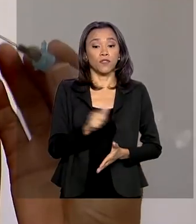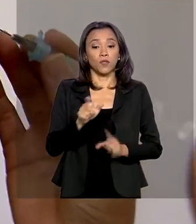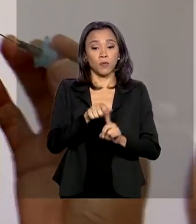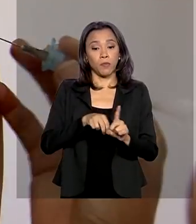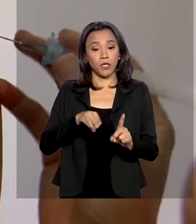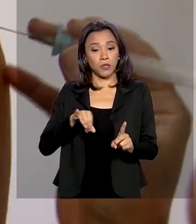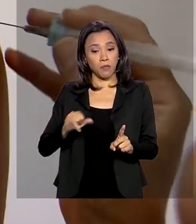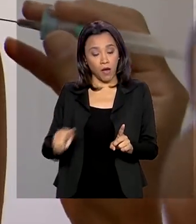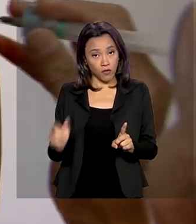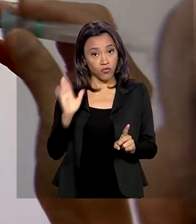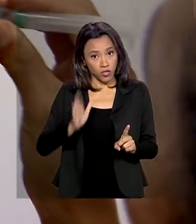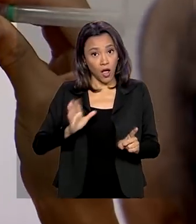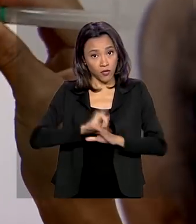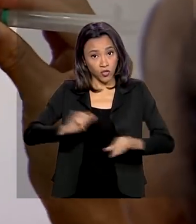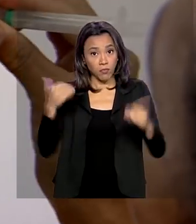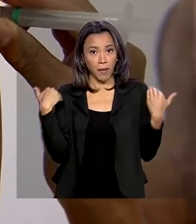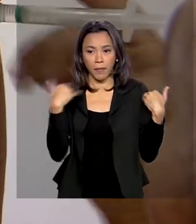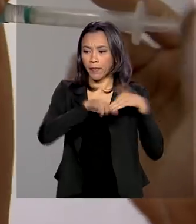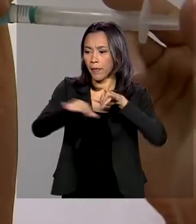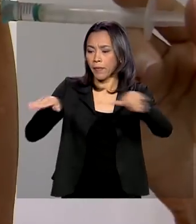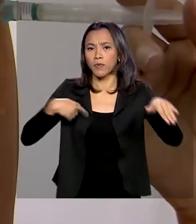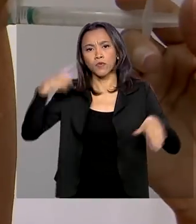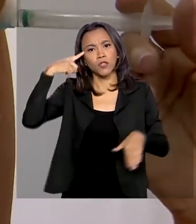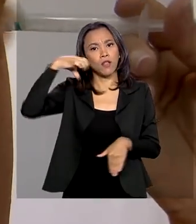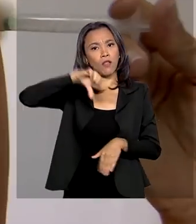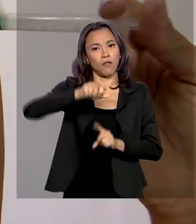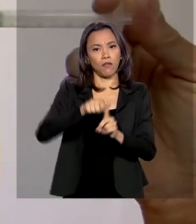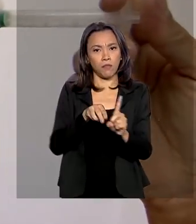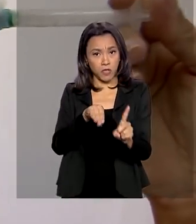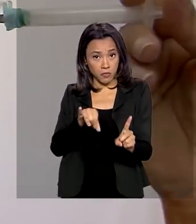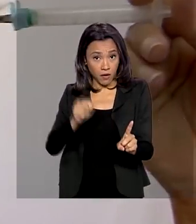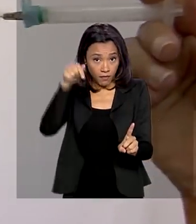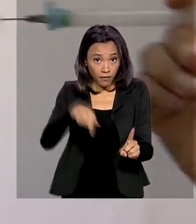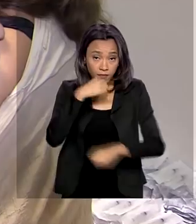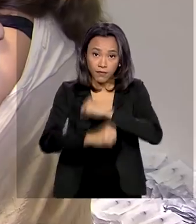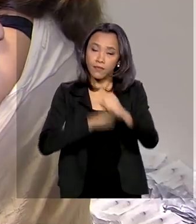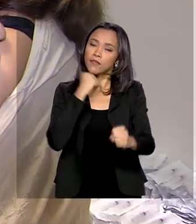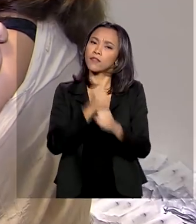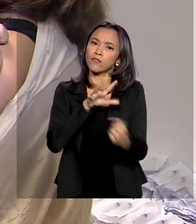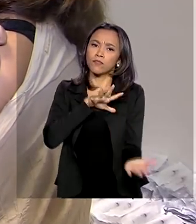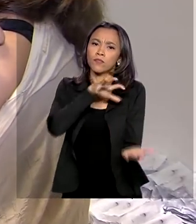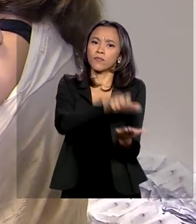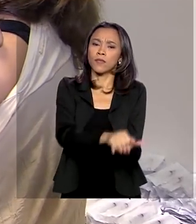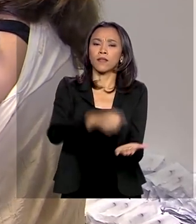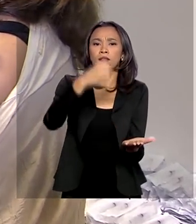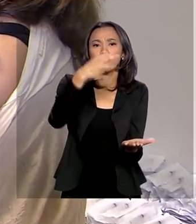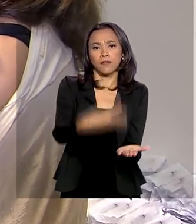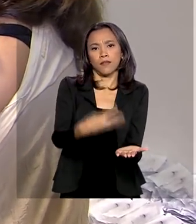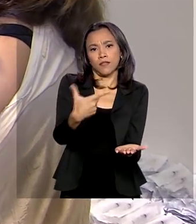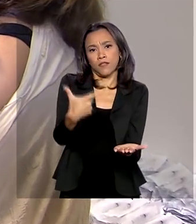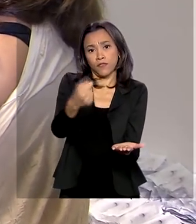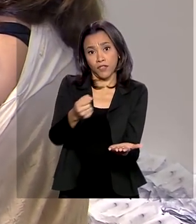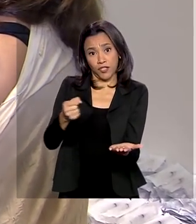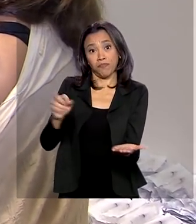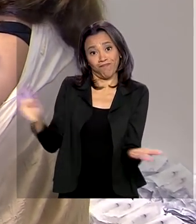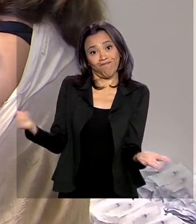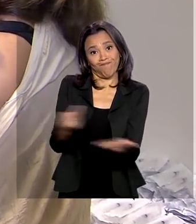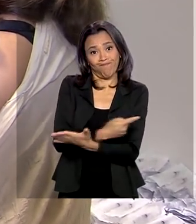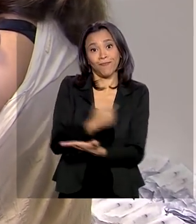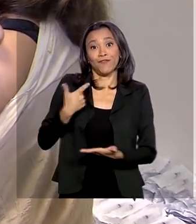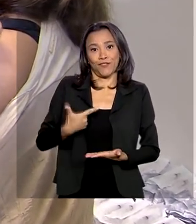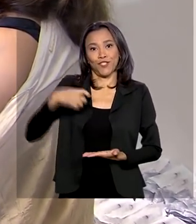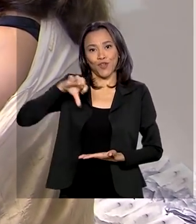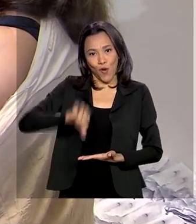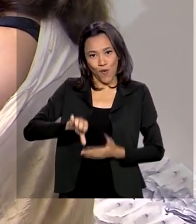de mobilização está agendado para 9 de maio. Só nesse ano foram registrados 320 casos e 29 óbitos